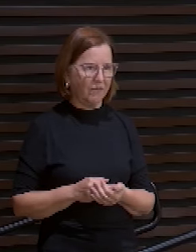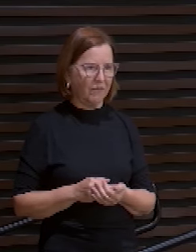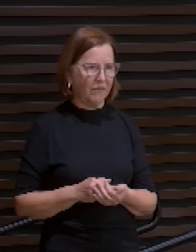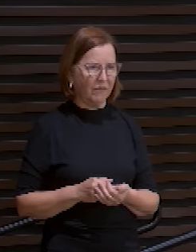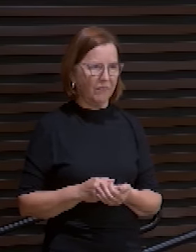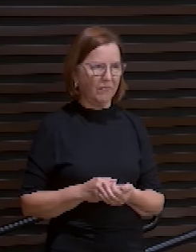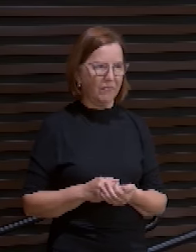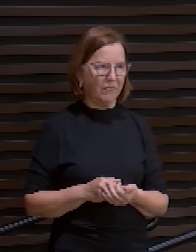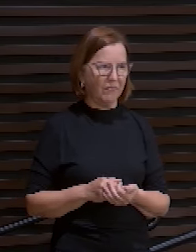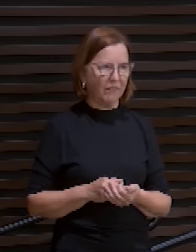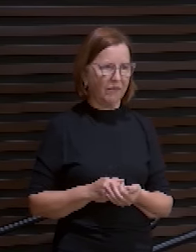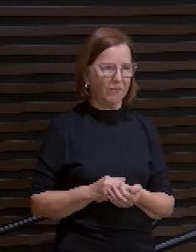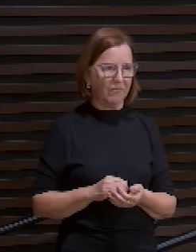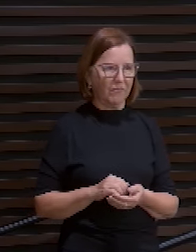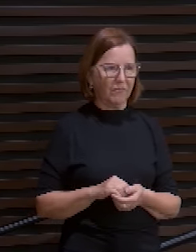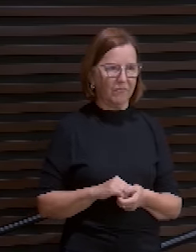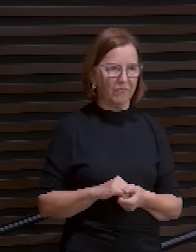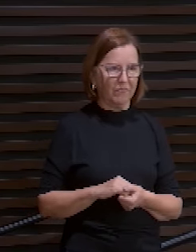fé